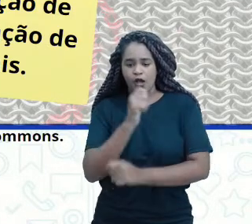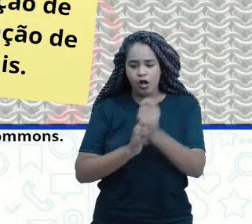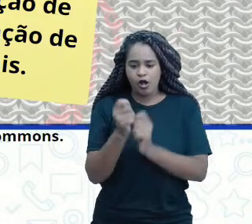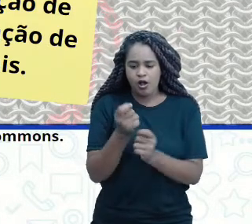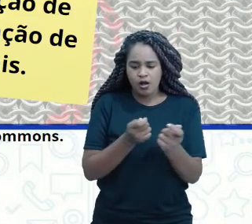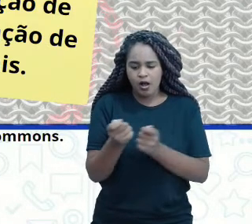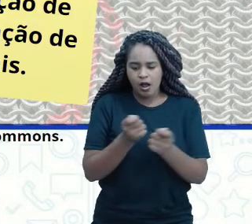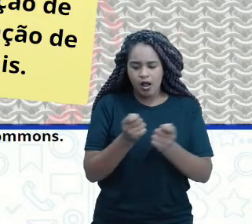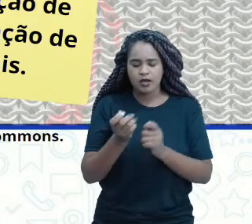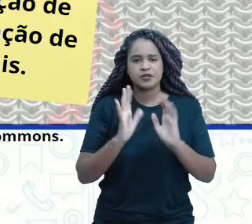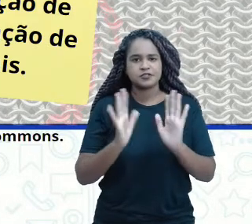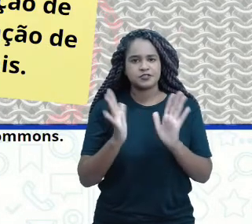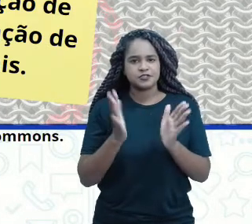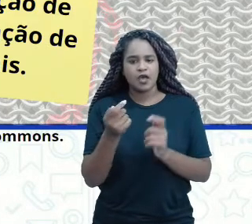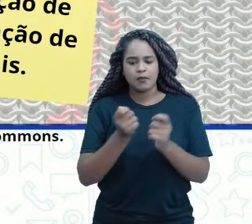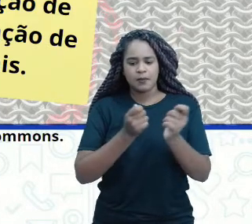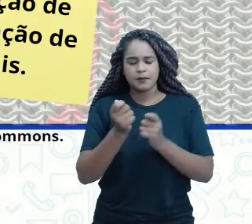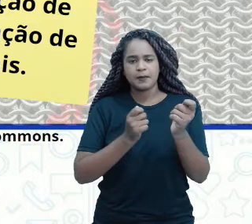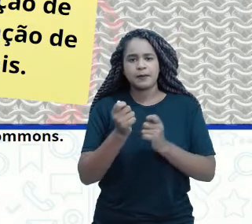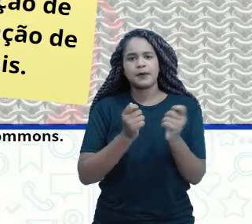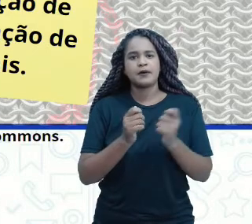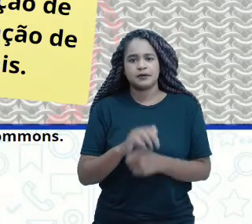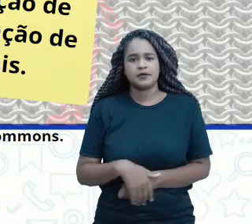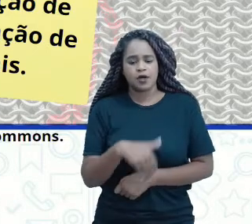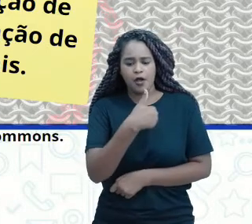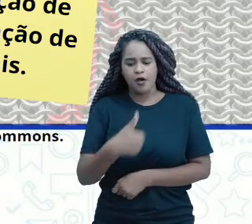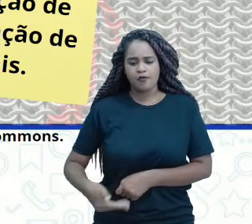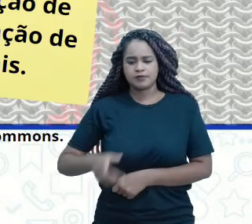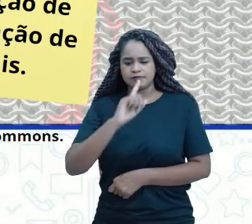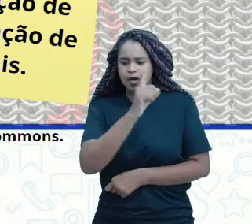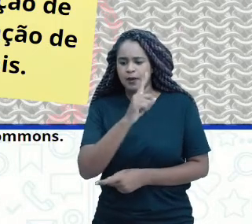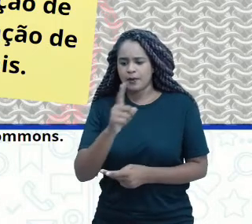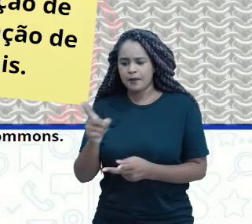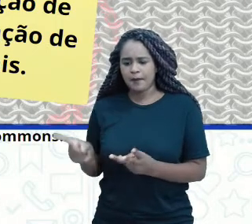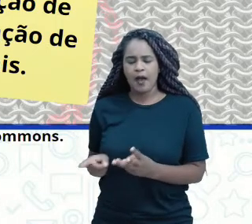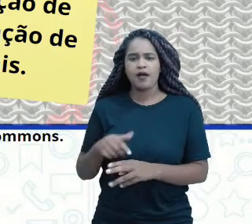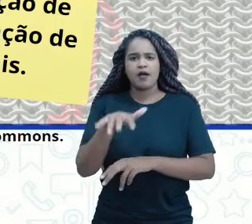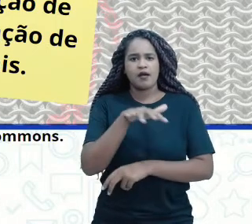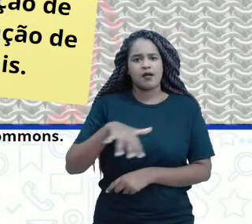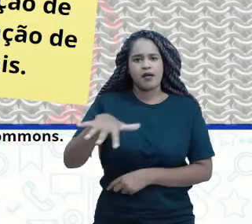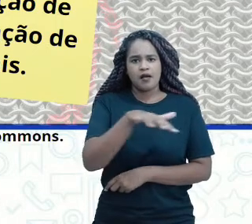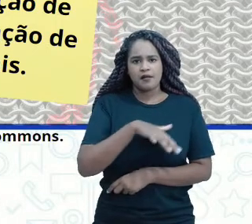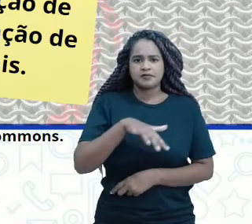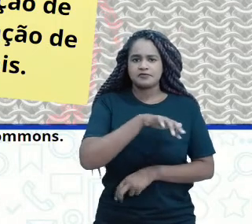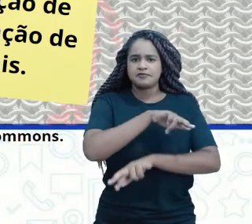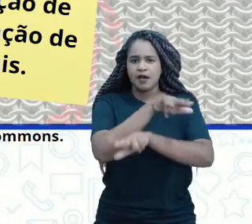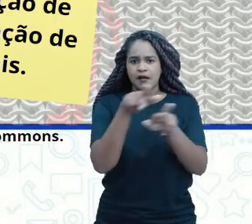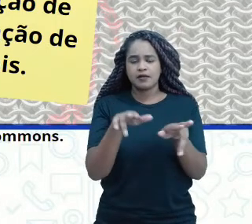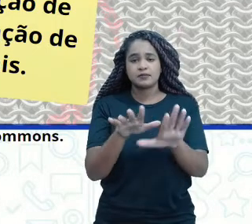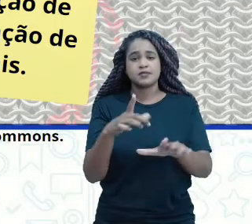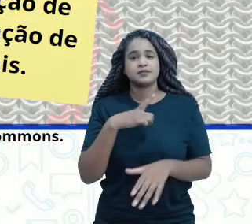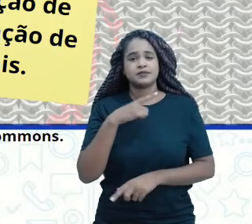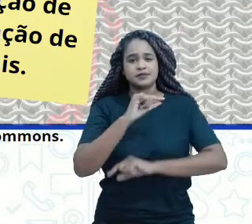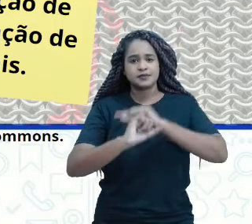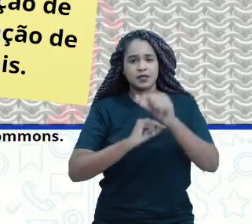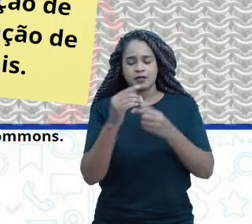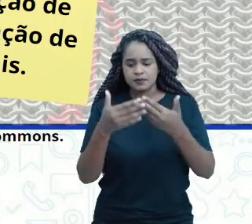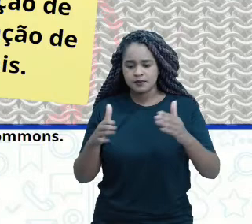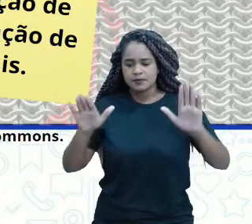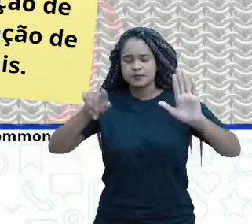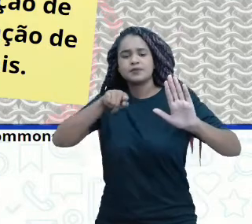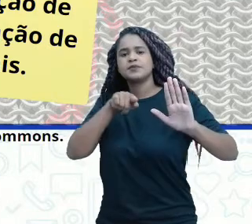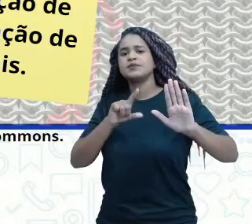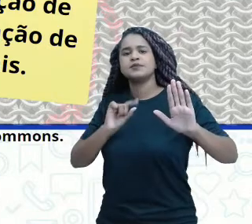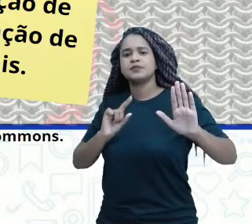planificada, o Estado, né, comandava, enfim, os diversos setores. O que acontece é que há um processo de abertura ao